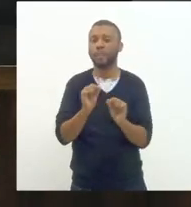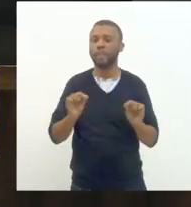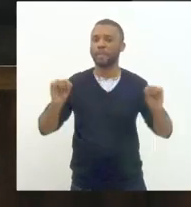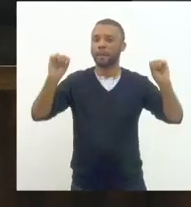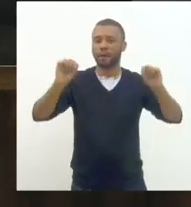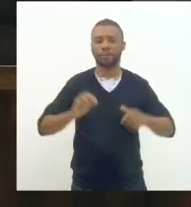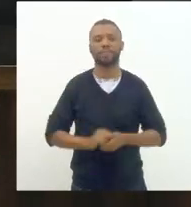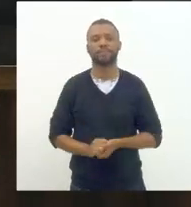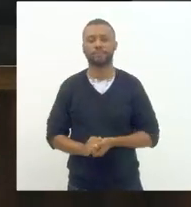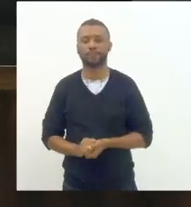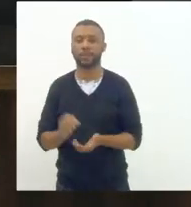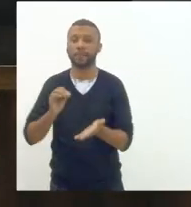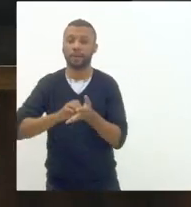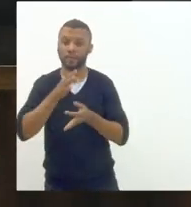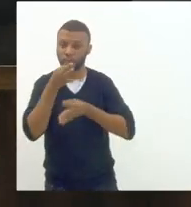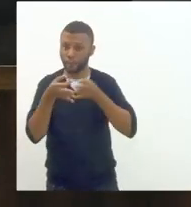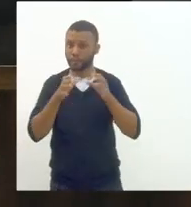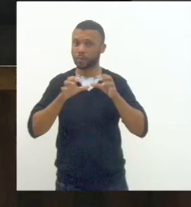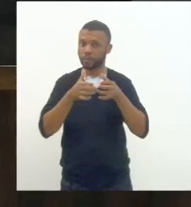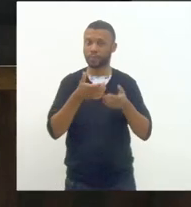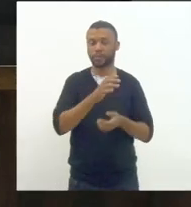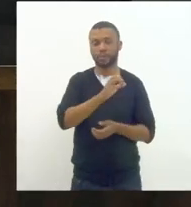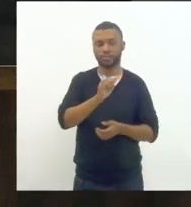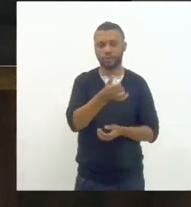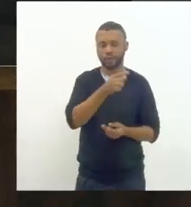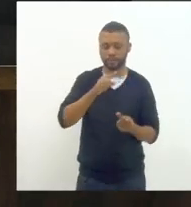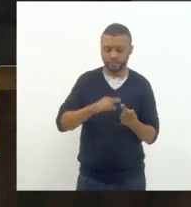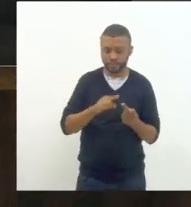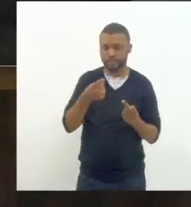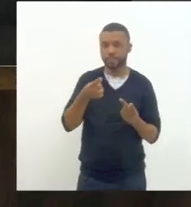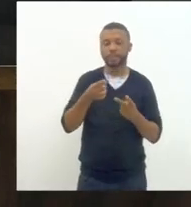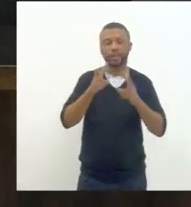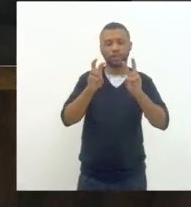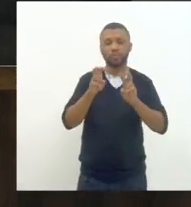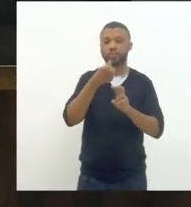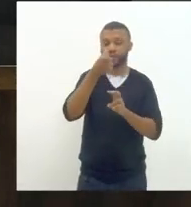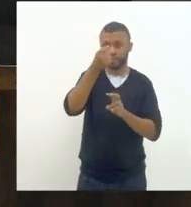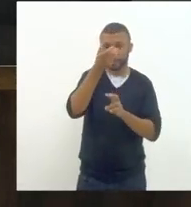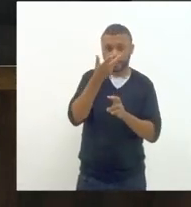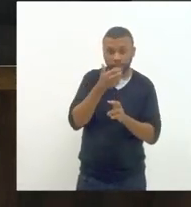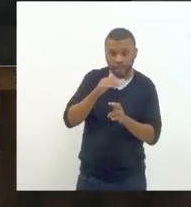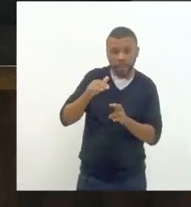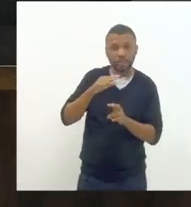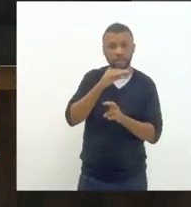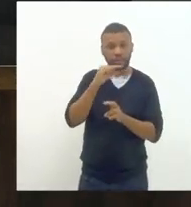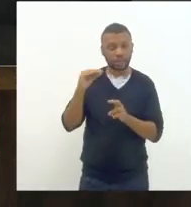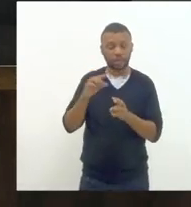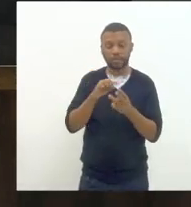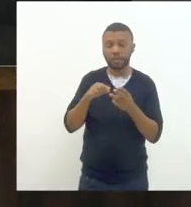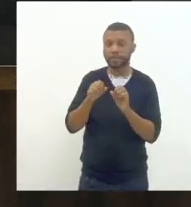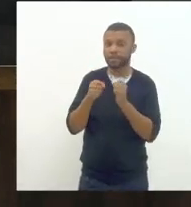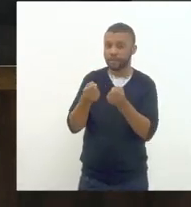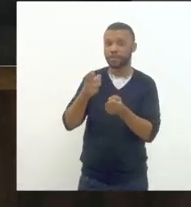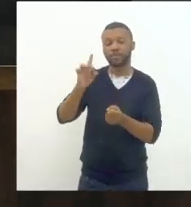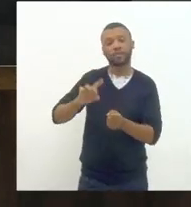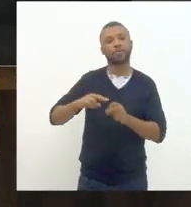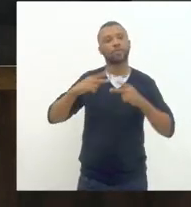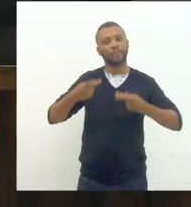providências. Pendente de pareceres das comissões de Constituição e Justiça, de Assunto da Criança e do Adolescente e do Idoso, Defesa dos Direitos Humanos,